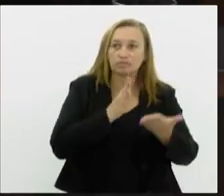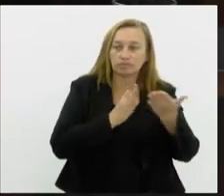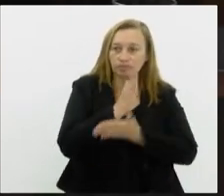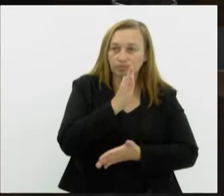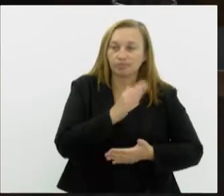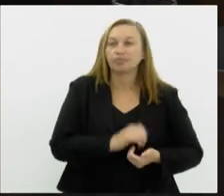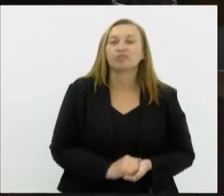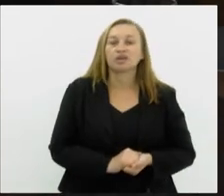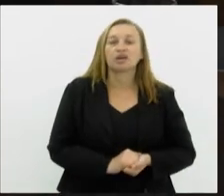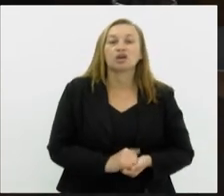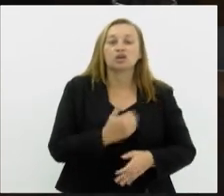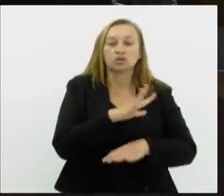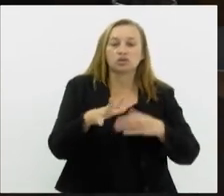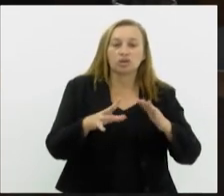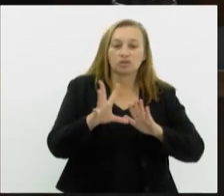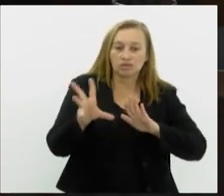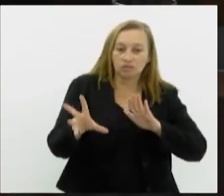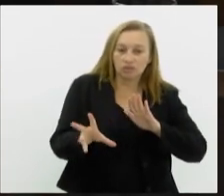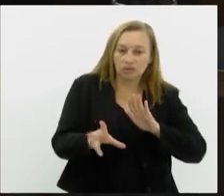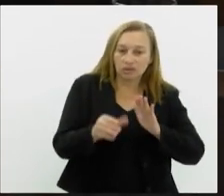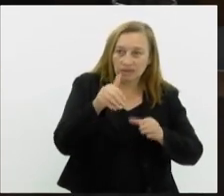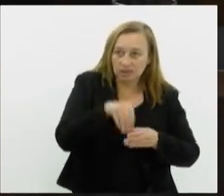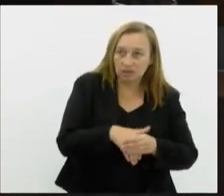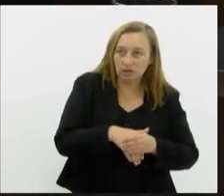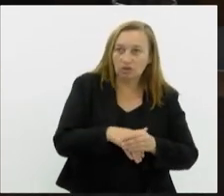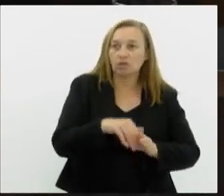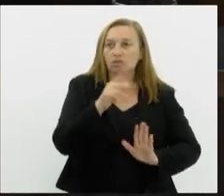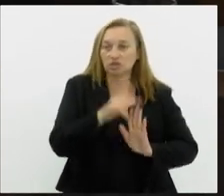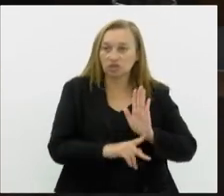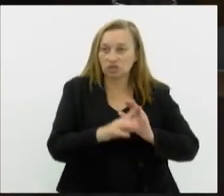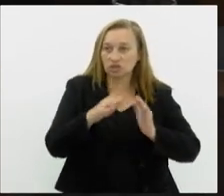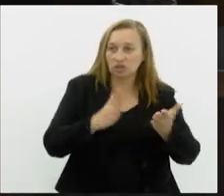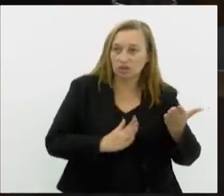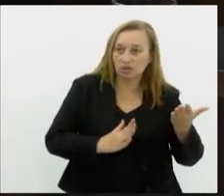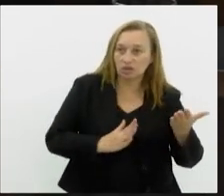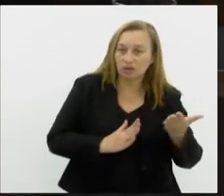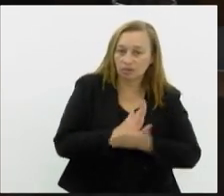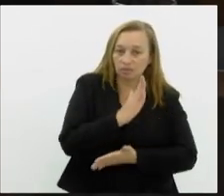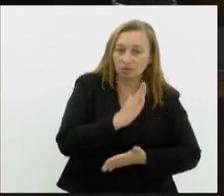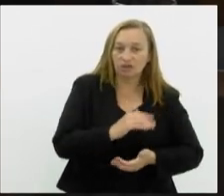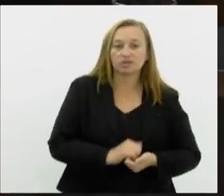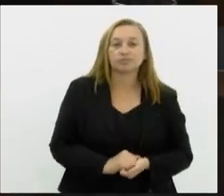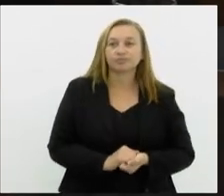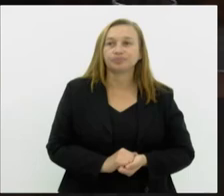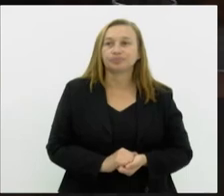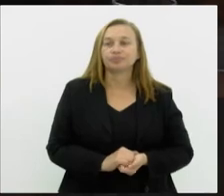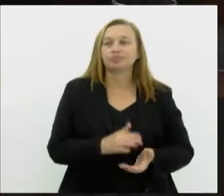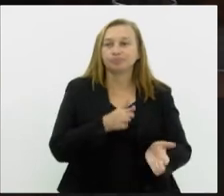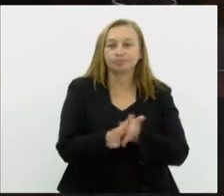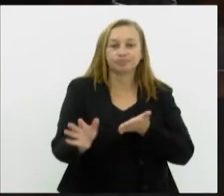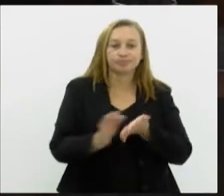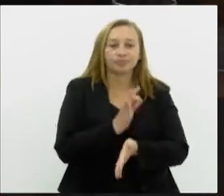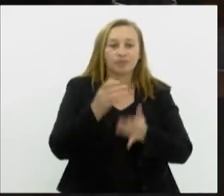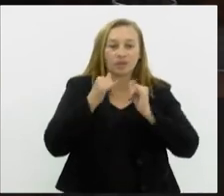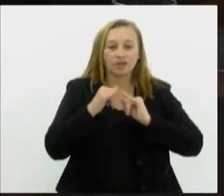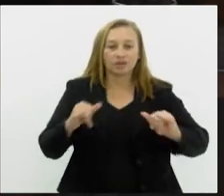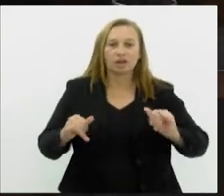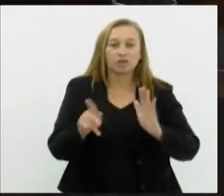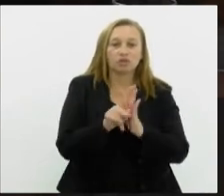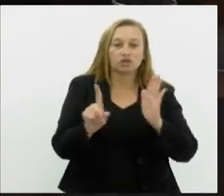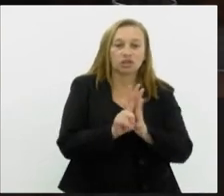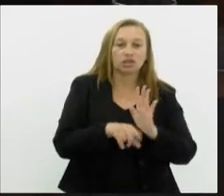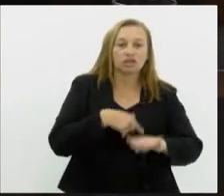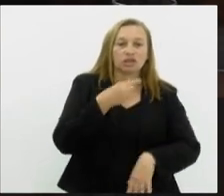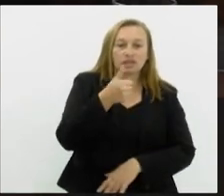Aprovado. Em votação, o projeto assim emendado. Os senhores que aprovam, permaneçam como estão? Aprovado, vai autógrafo. Anuncio o projeto de lei